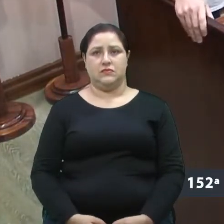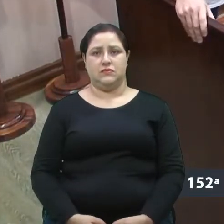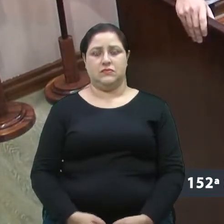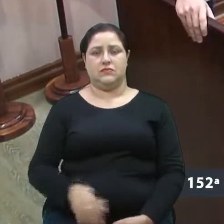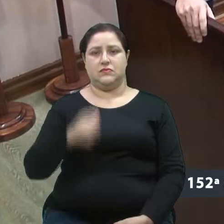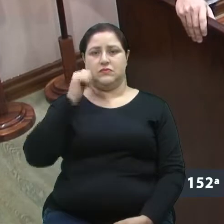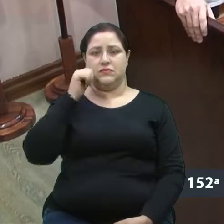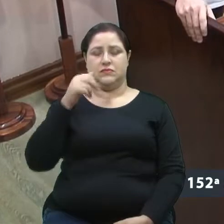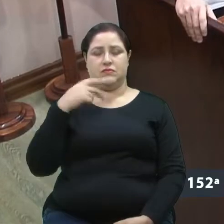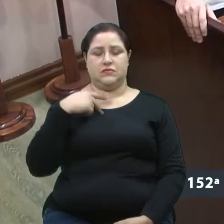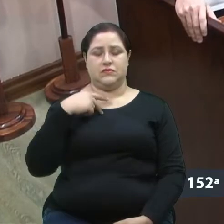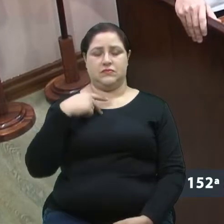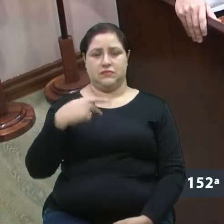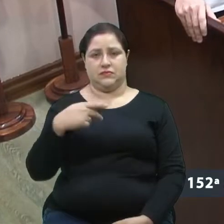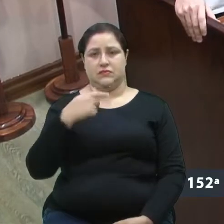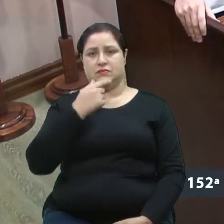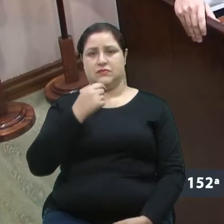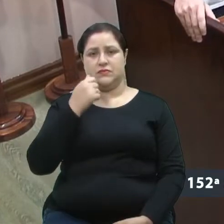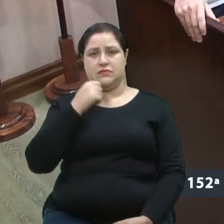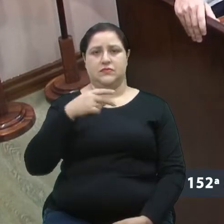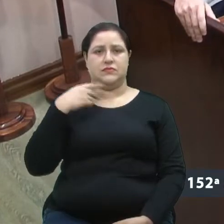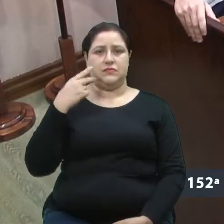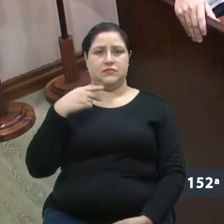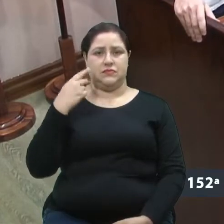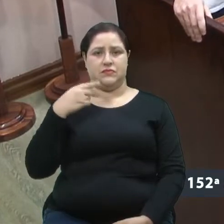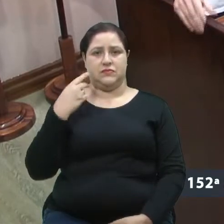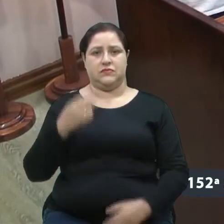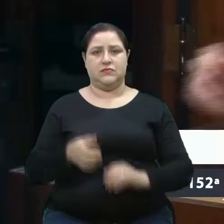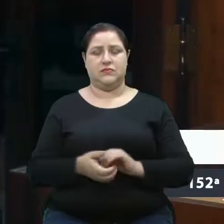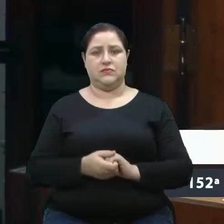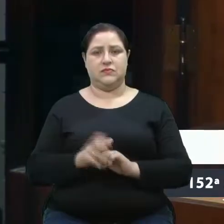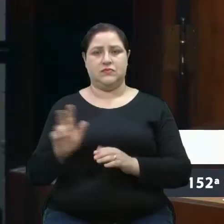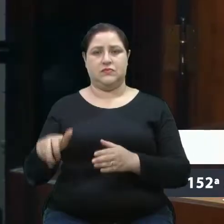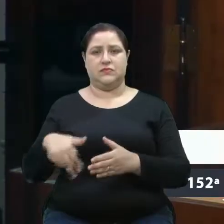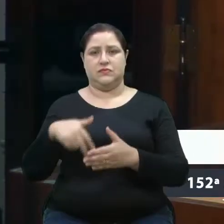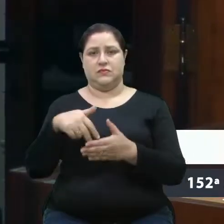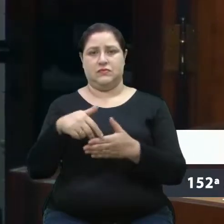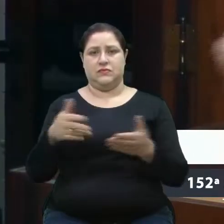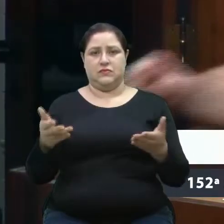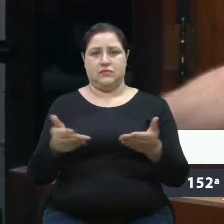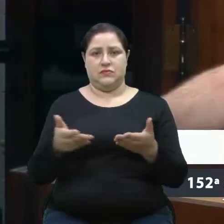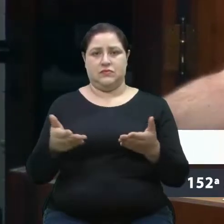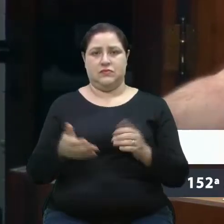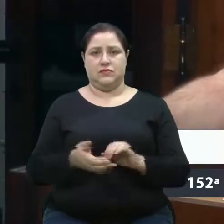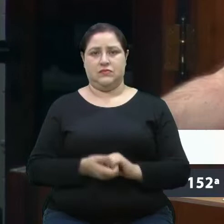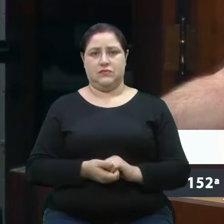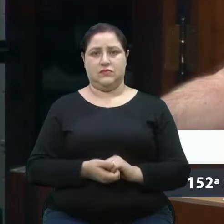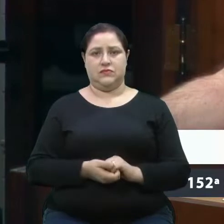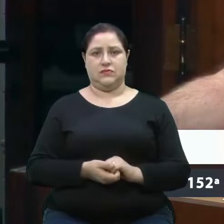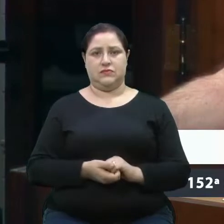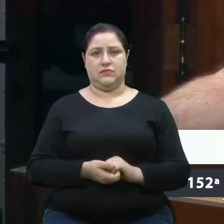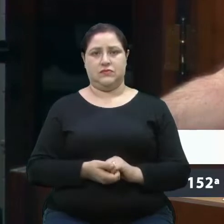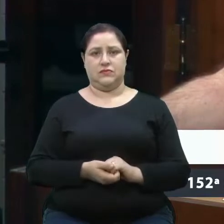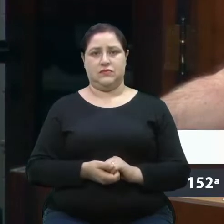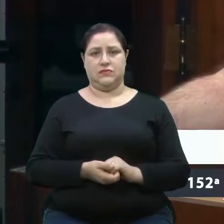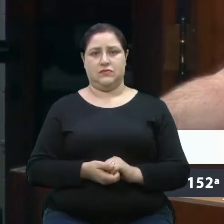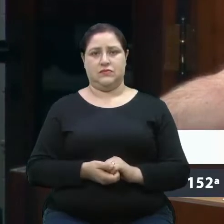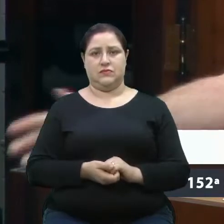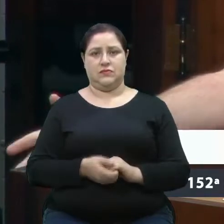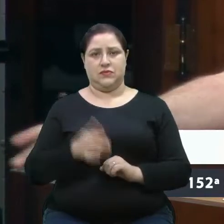Senhora Presidente, senhores e senhoras vereadores, subo essa tribuna hoje para... Vamos de